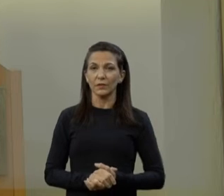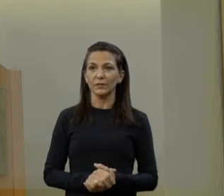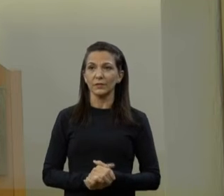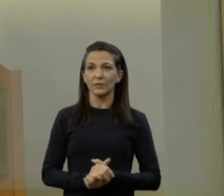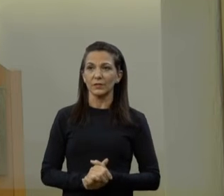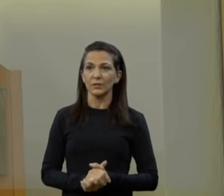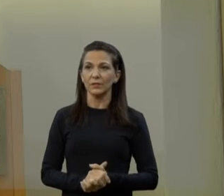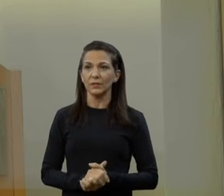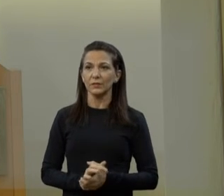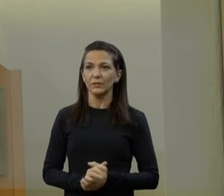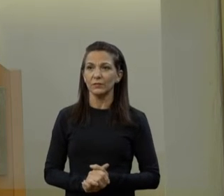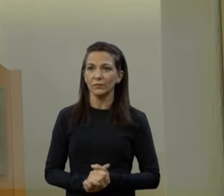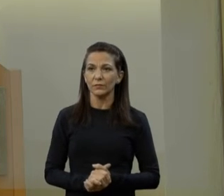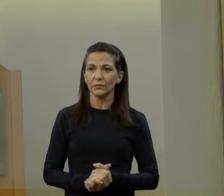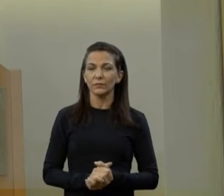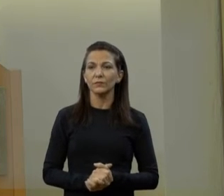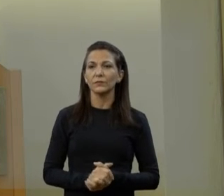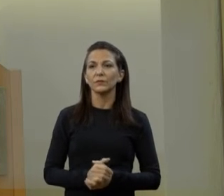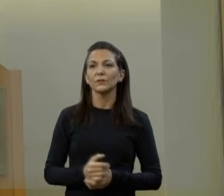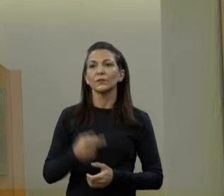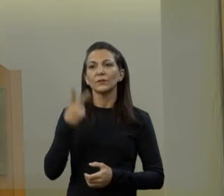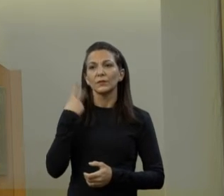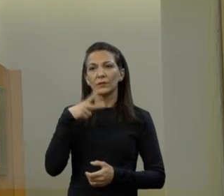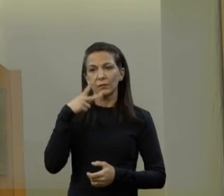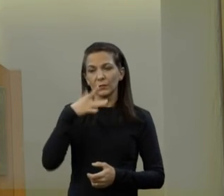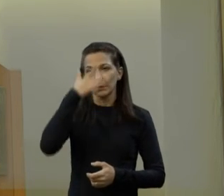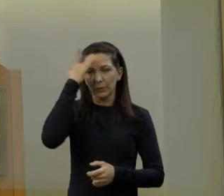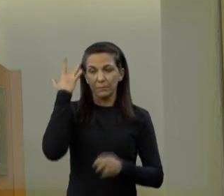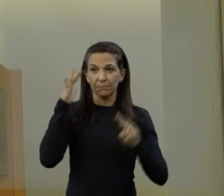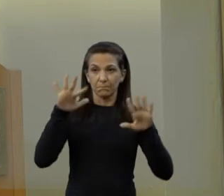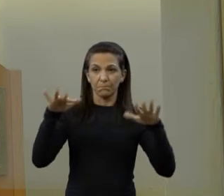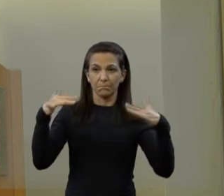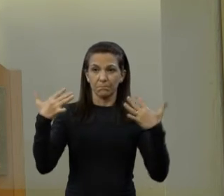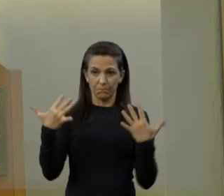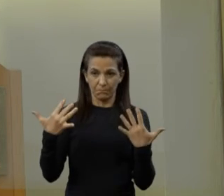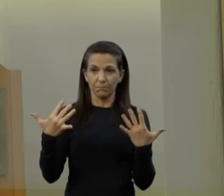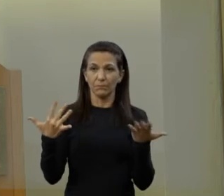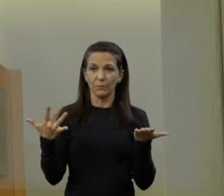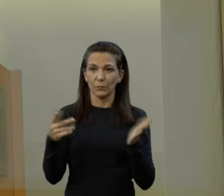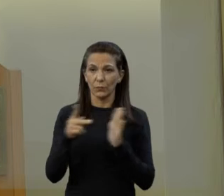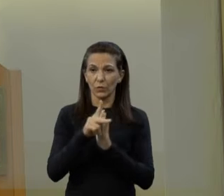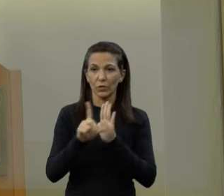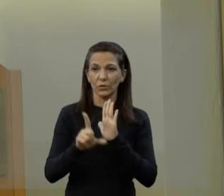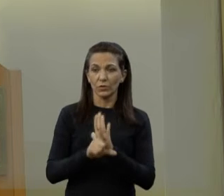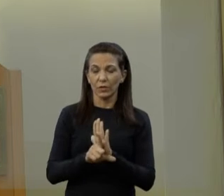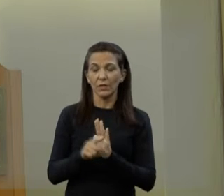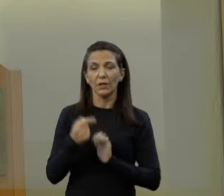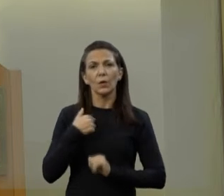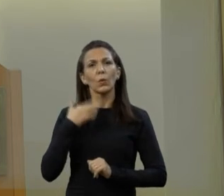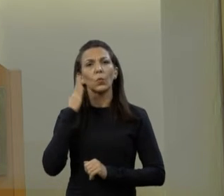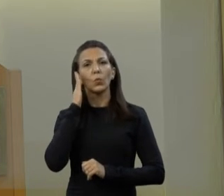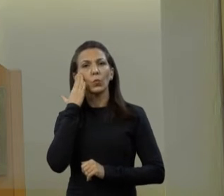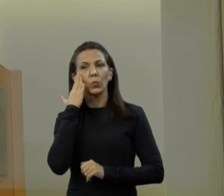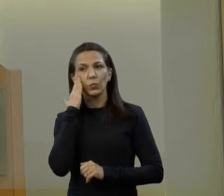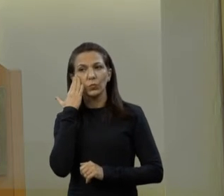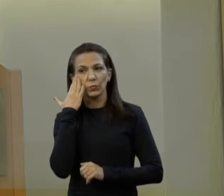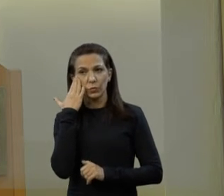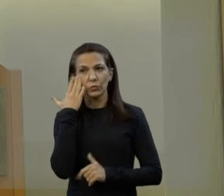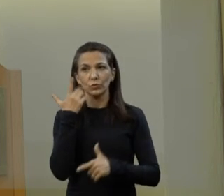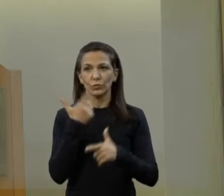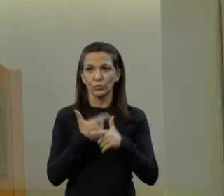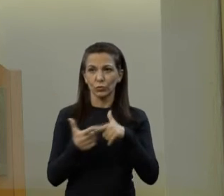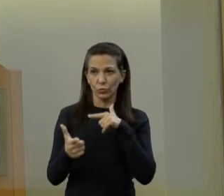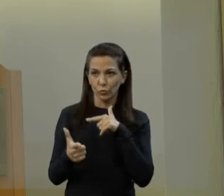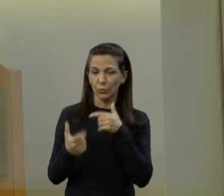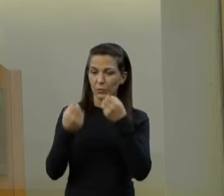Oi boa noite foi presidente e nobres vereadores que nos ouve nos assiste o projeto em si eu entendi sobre a